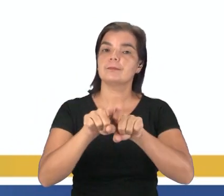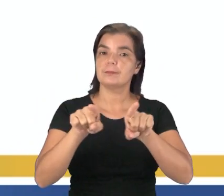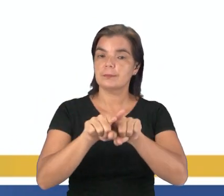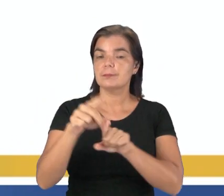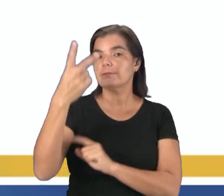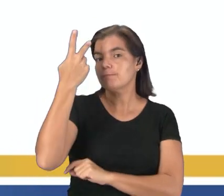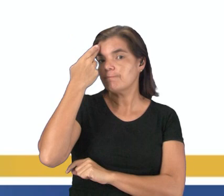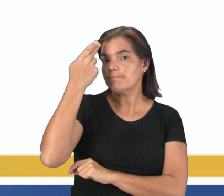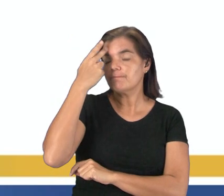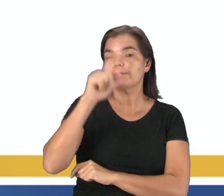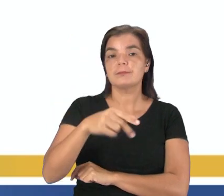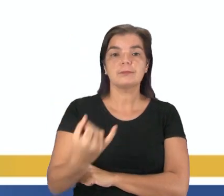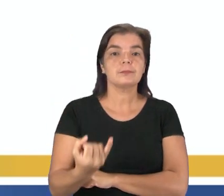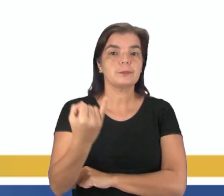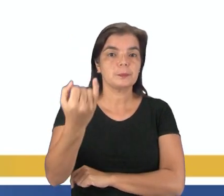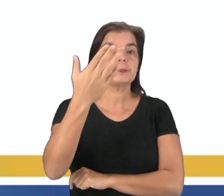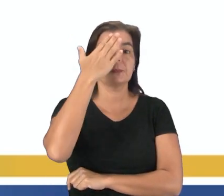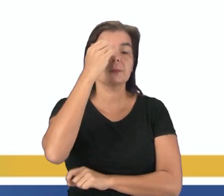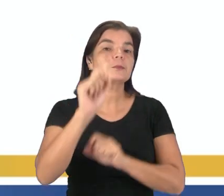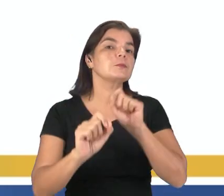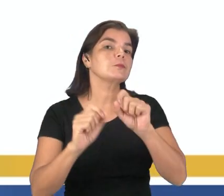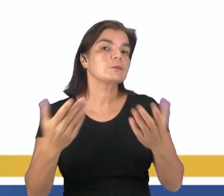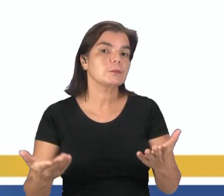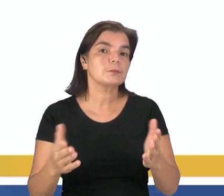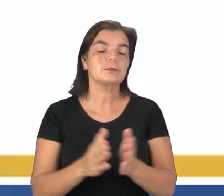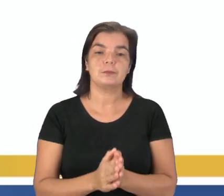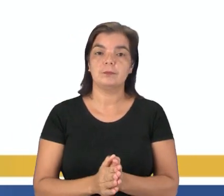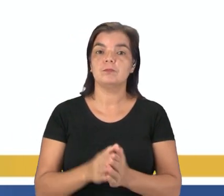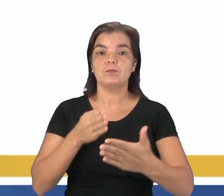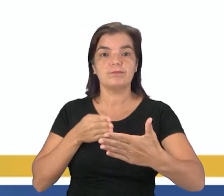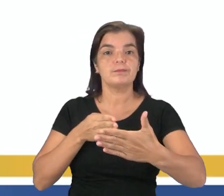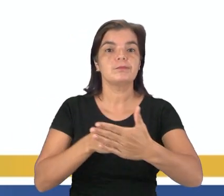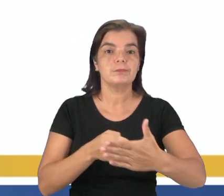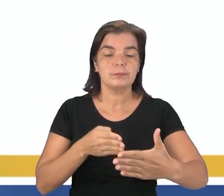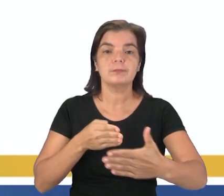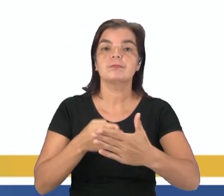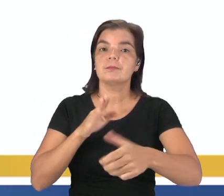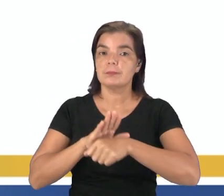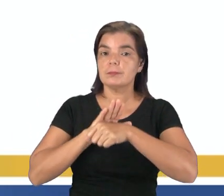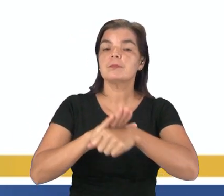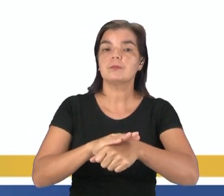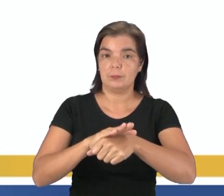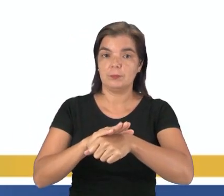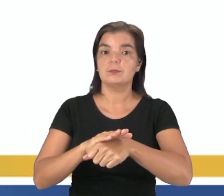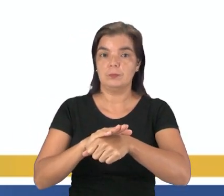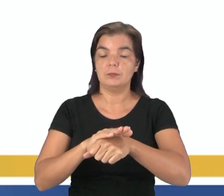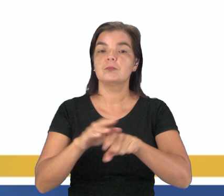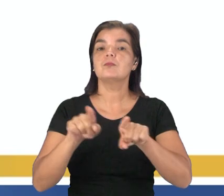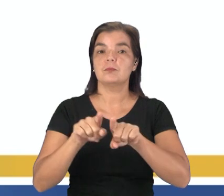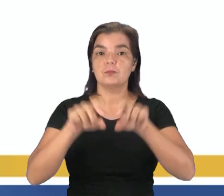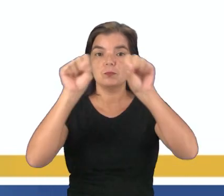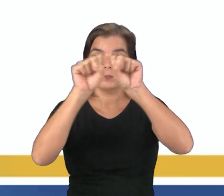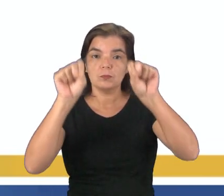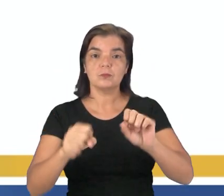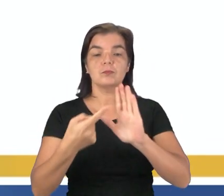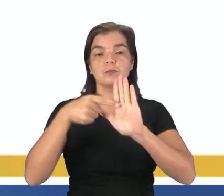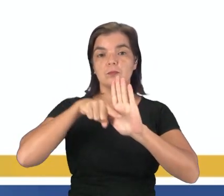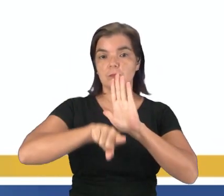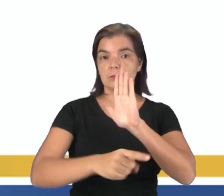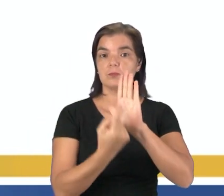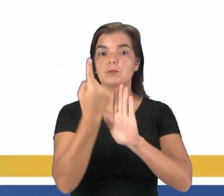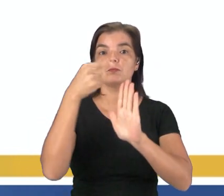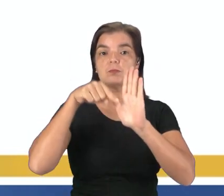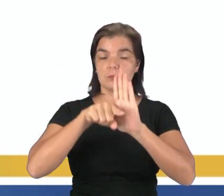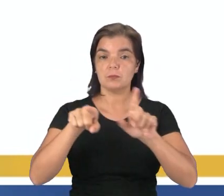natural. E aí é importante a gente saber que uma dessas barreiras, né, que ajudam aí, auxiliar o sistema imunológico a atuar,